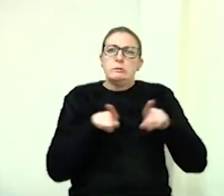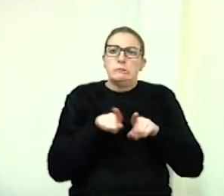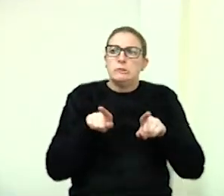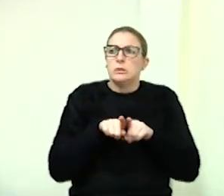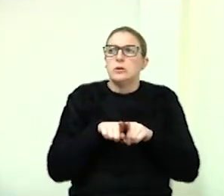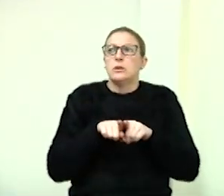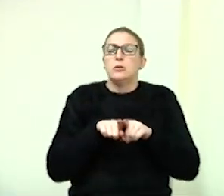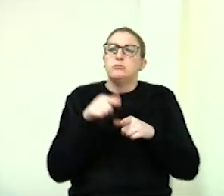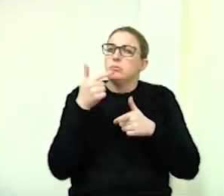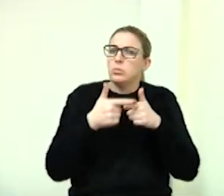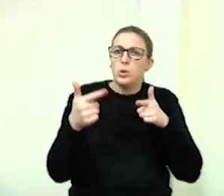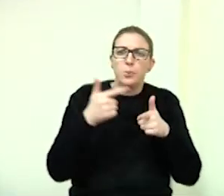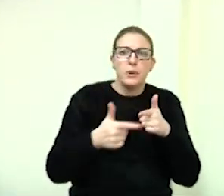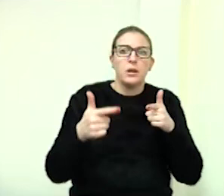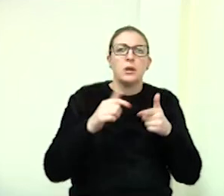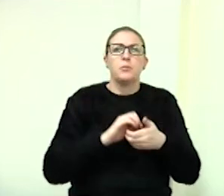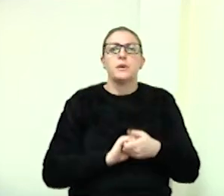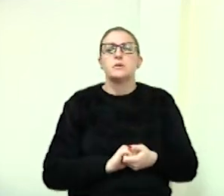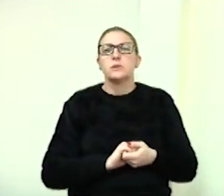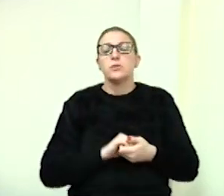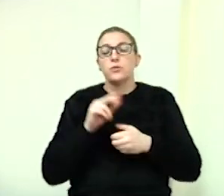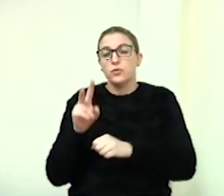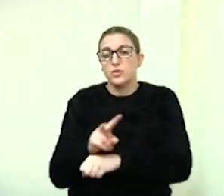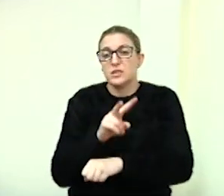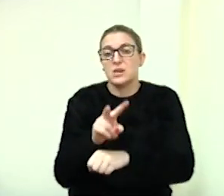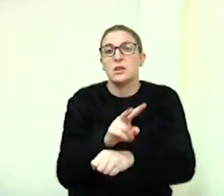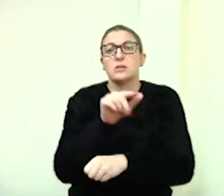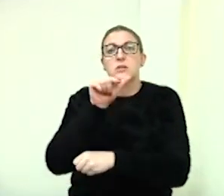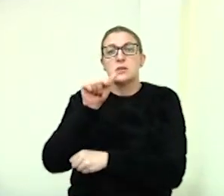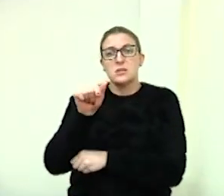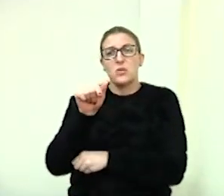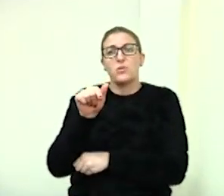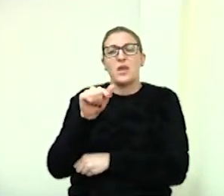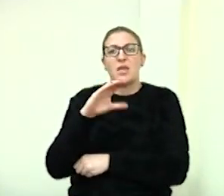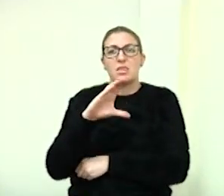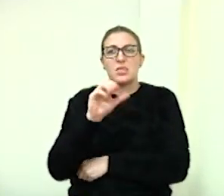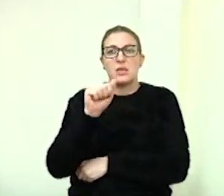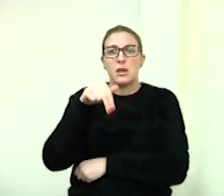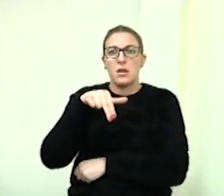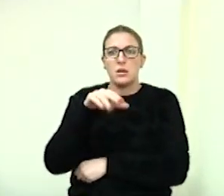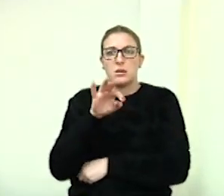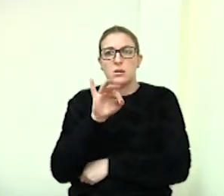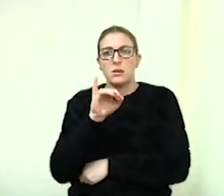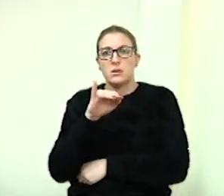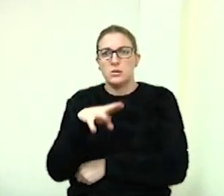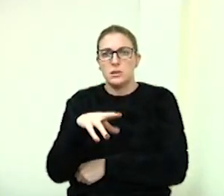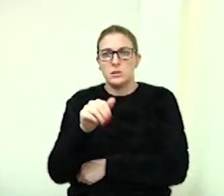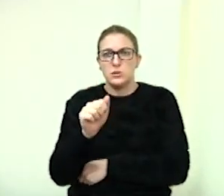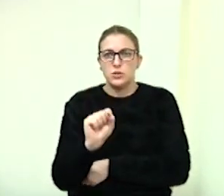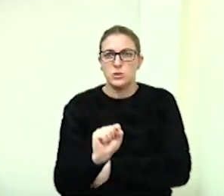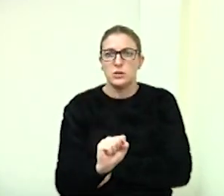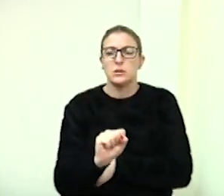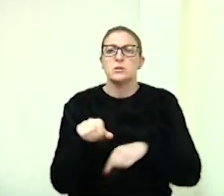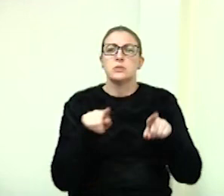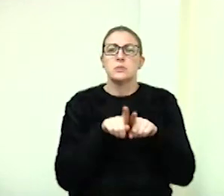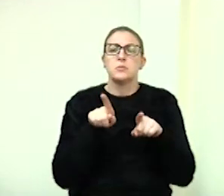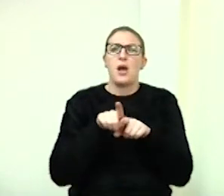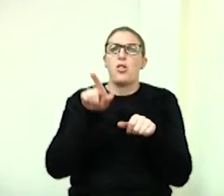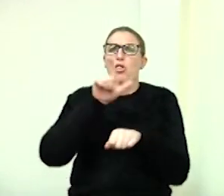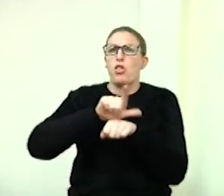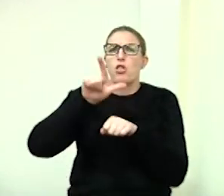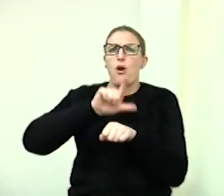acaretar, e fiscalização de sete cantinas registradas, 90 revendas de